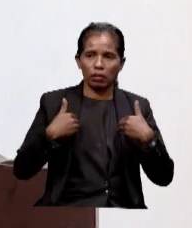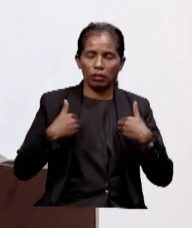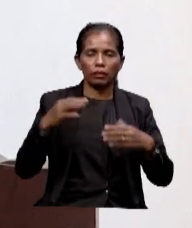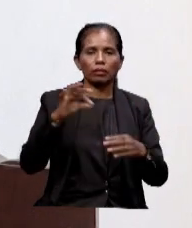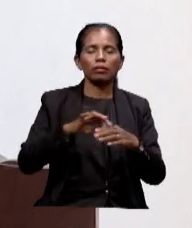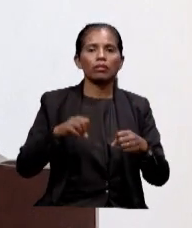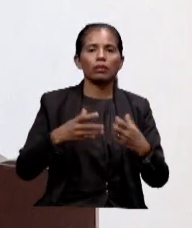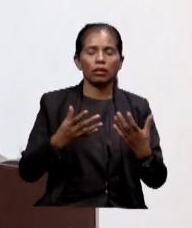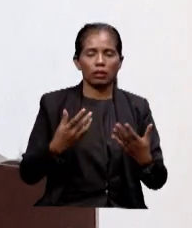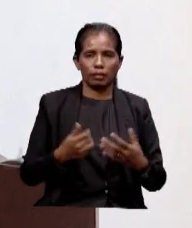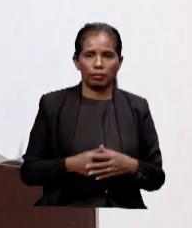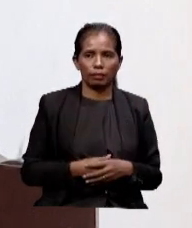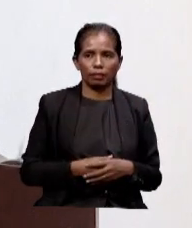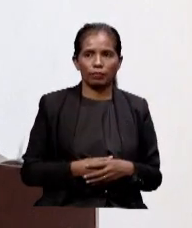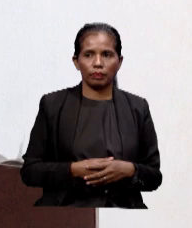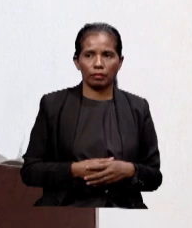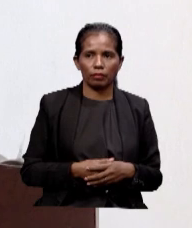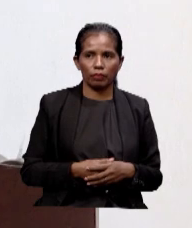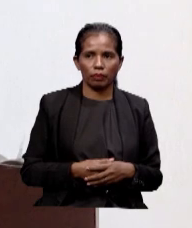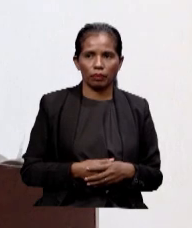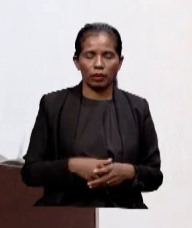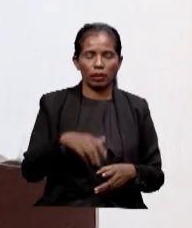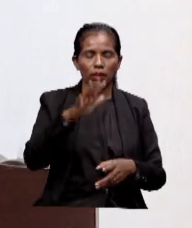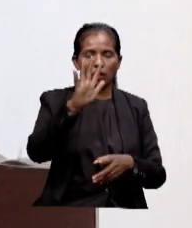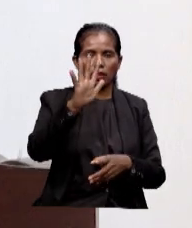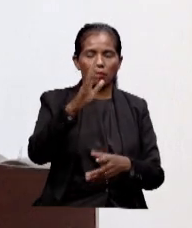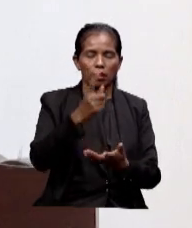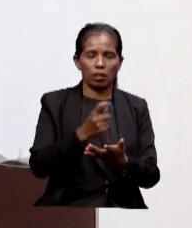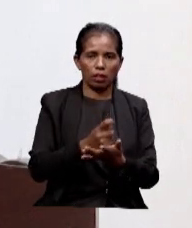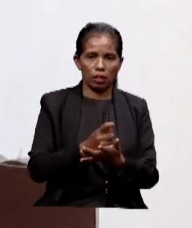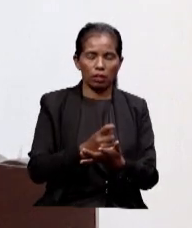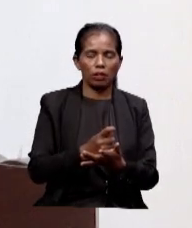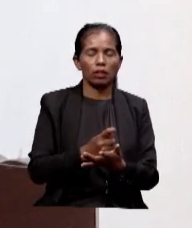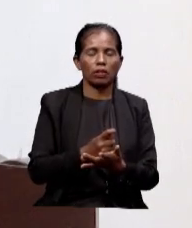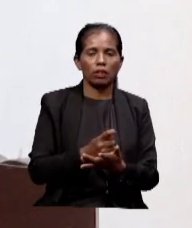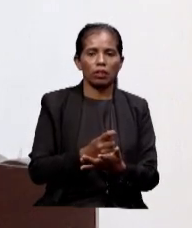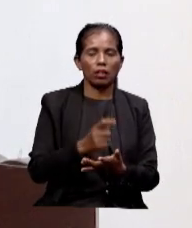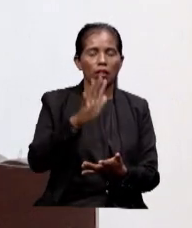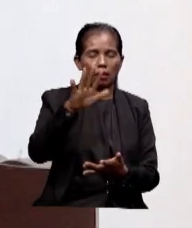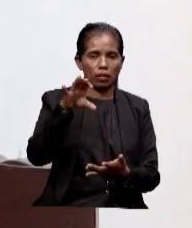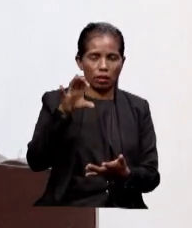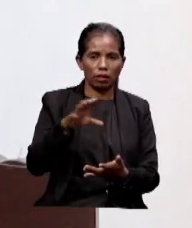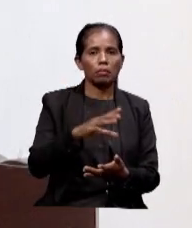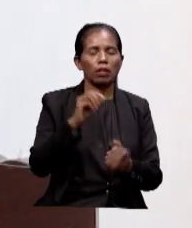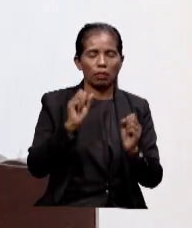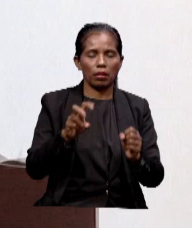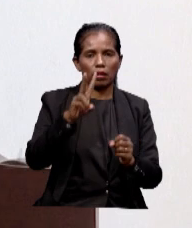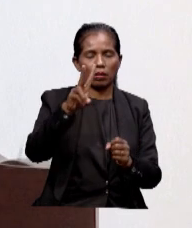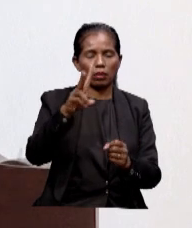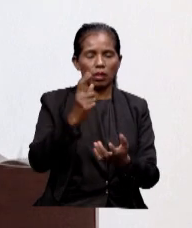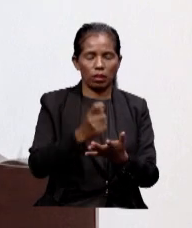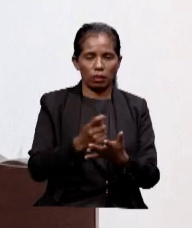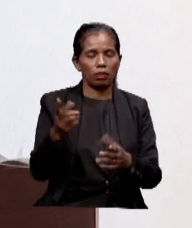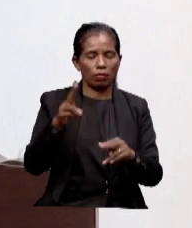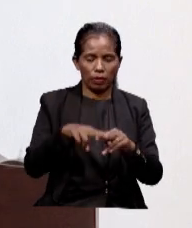maka tu ia kod beri 1500 agora ni bersaba to 1800 o 2000 to amenta